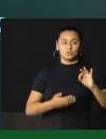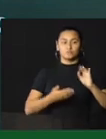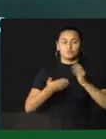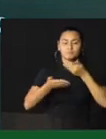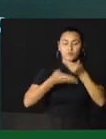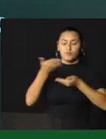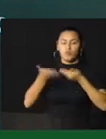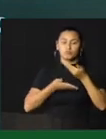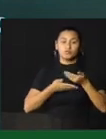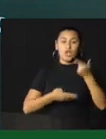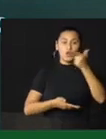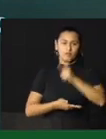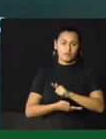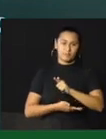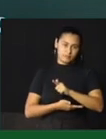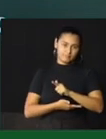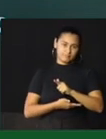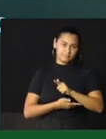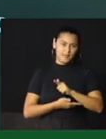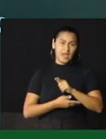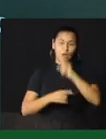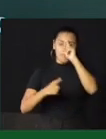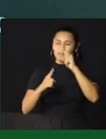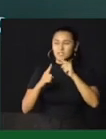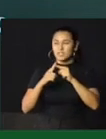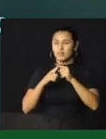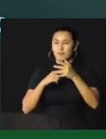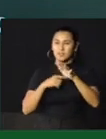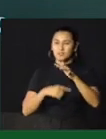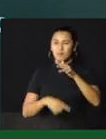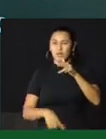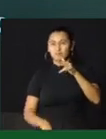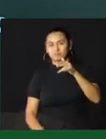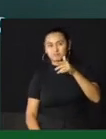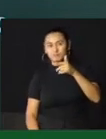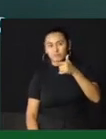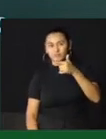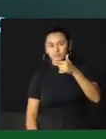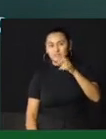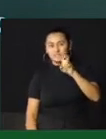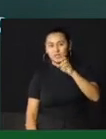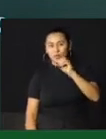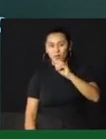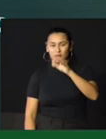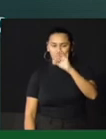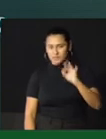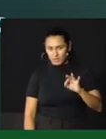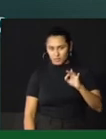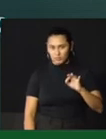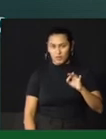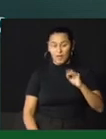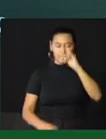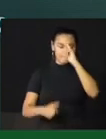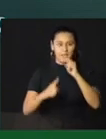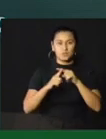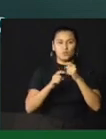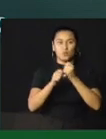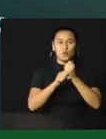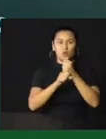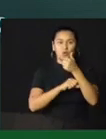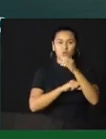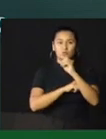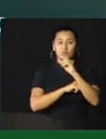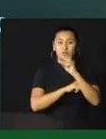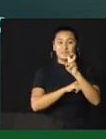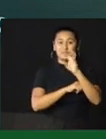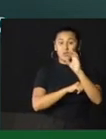é 55% as metas que o G20 tá estabelecendo para 2050 no que diz respeita a matriz renovável o